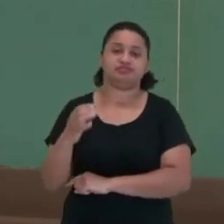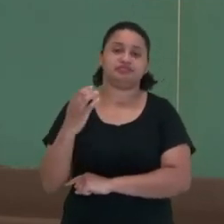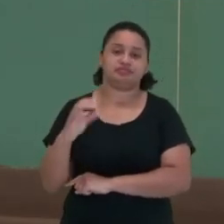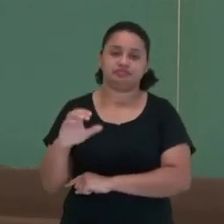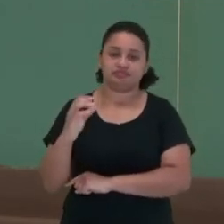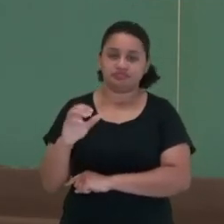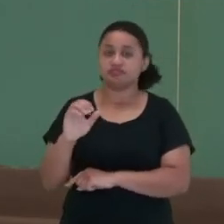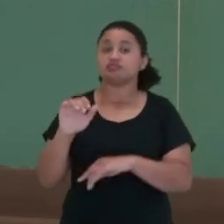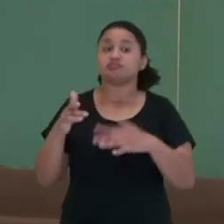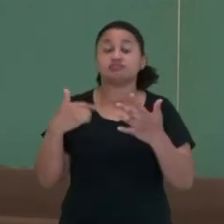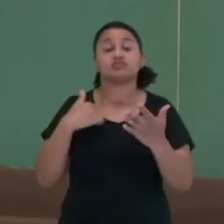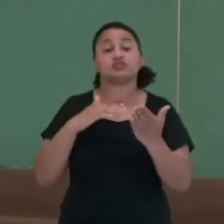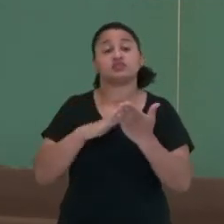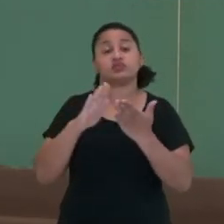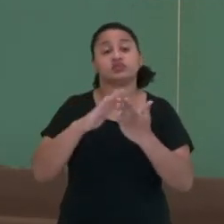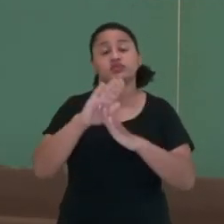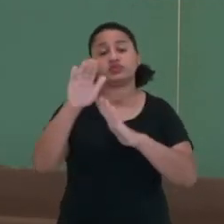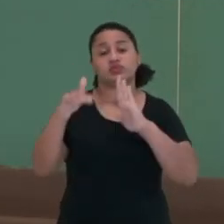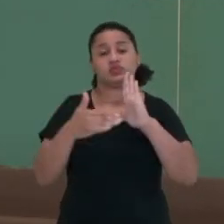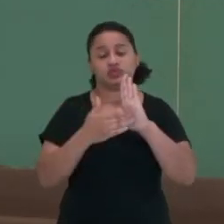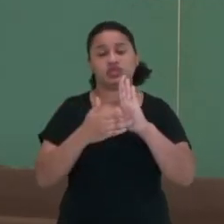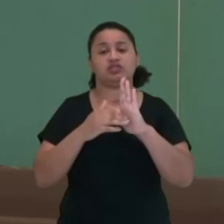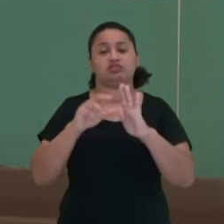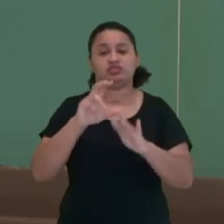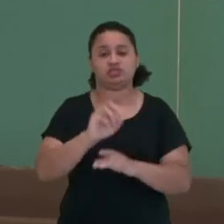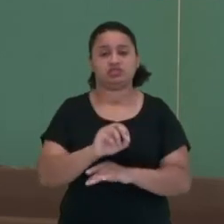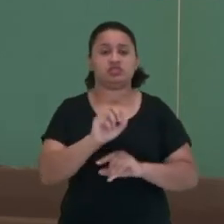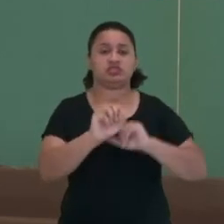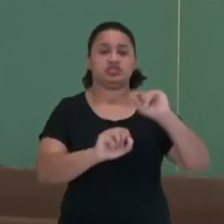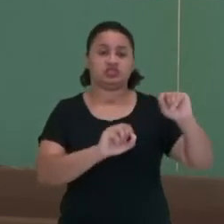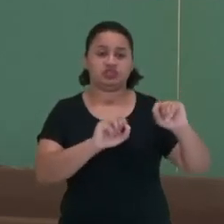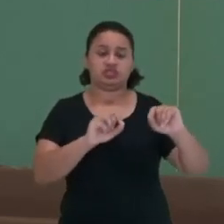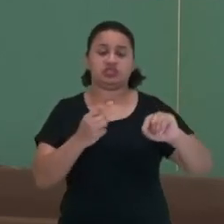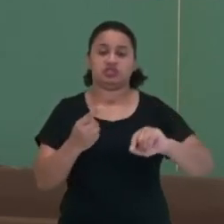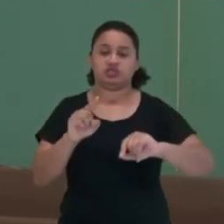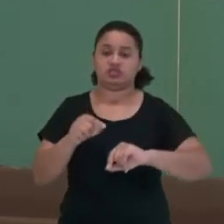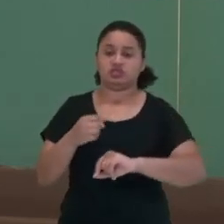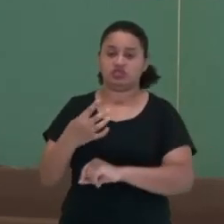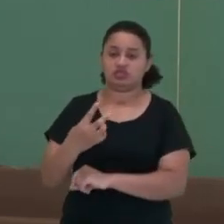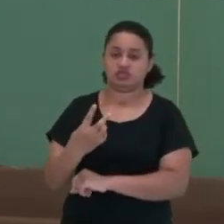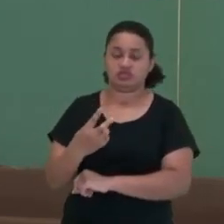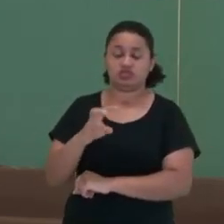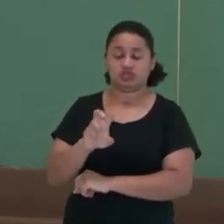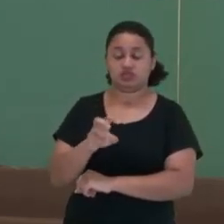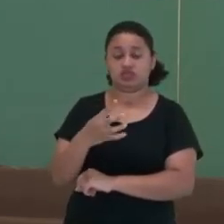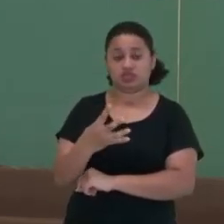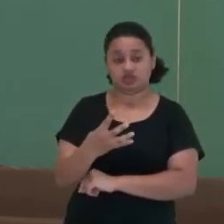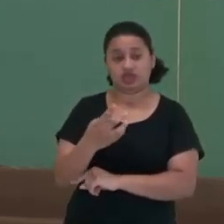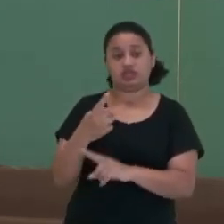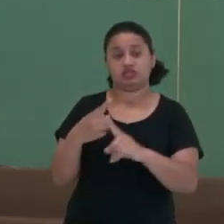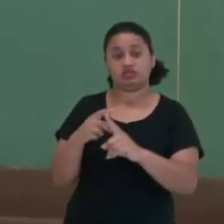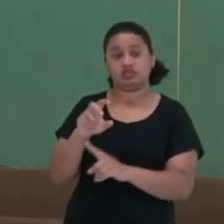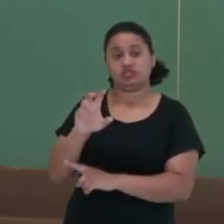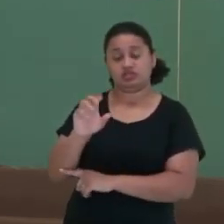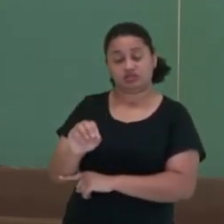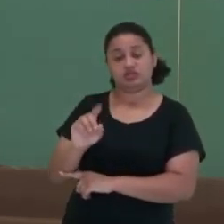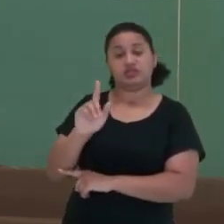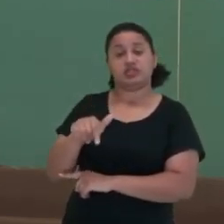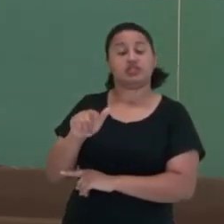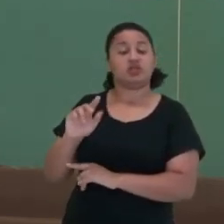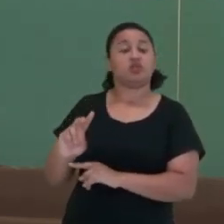1,54. O custo total das 50 peças vai ser R$ 1,54 vezes 50 peças,